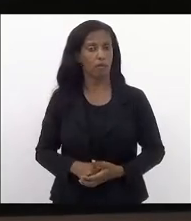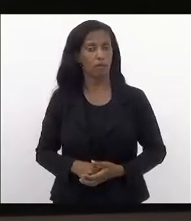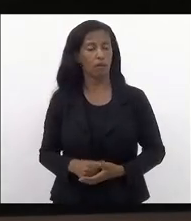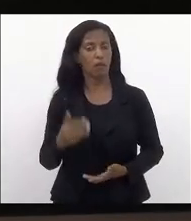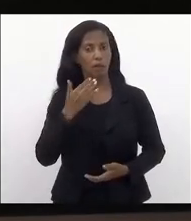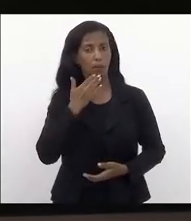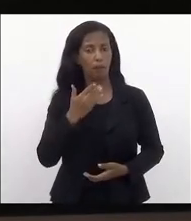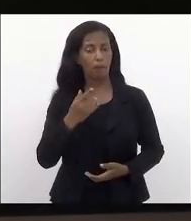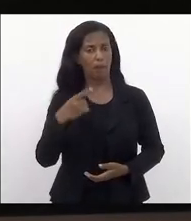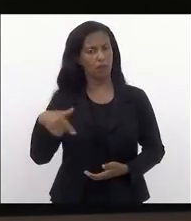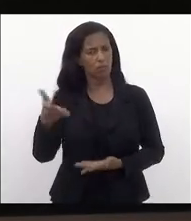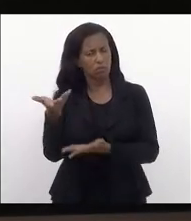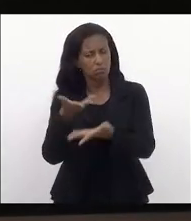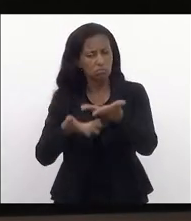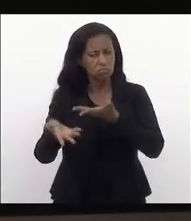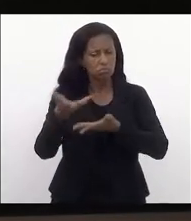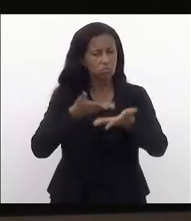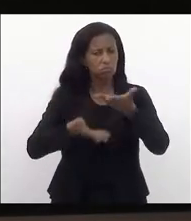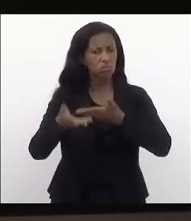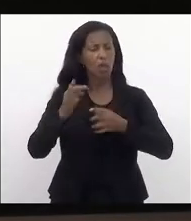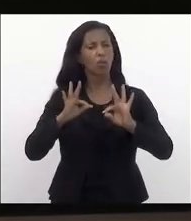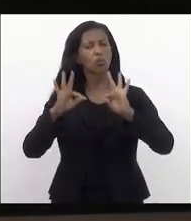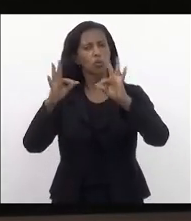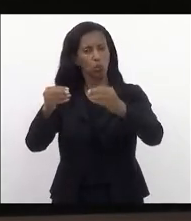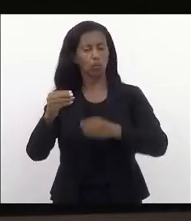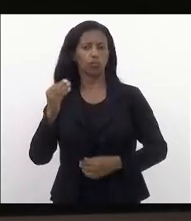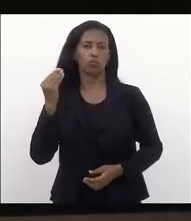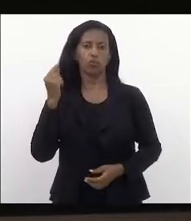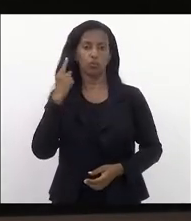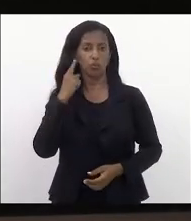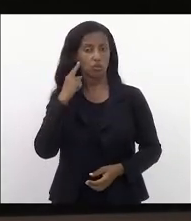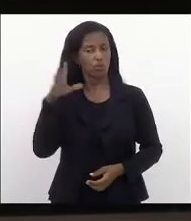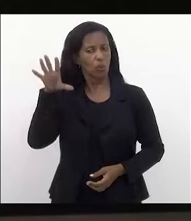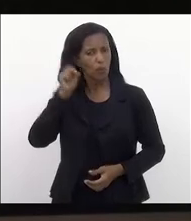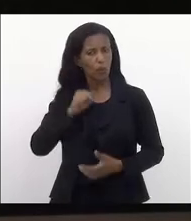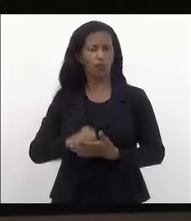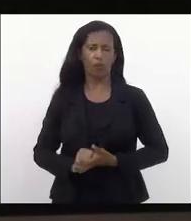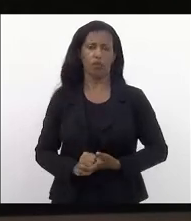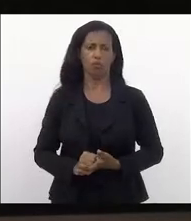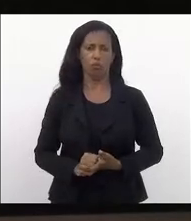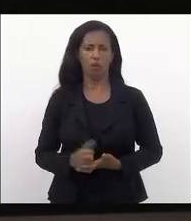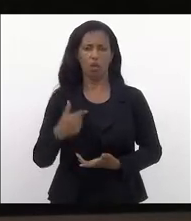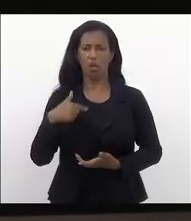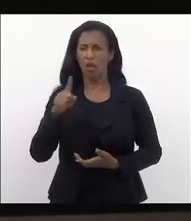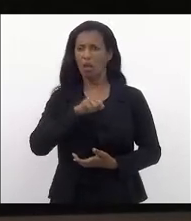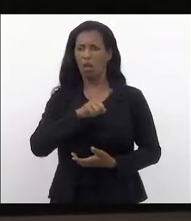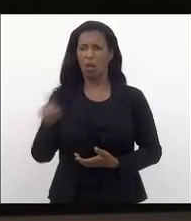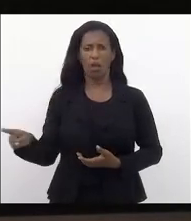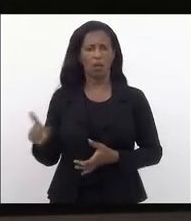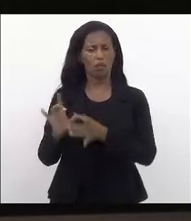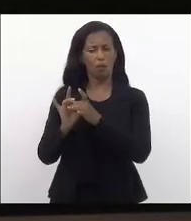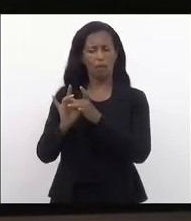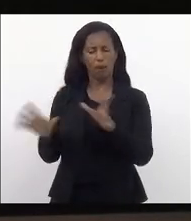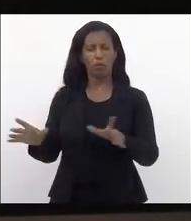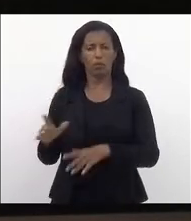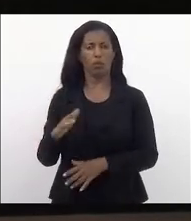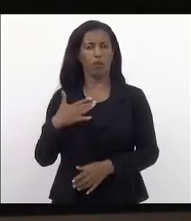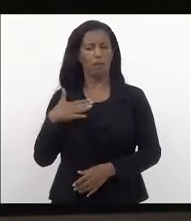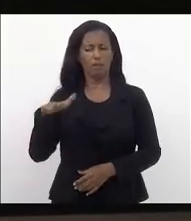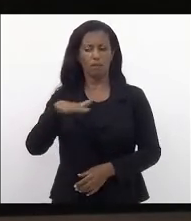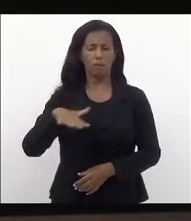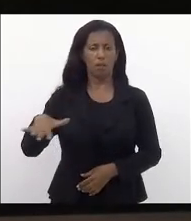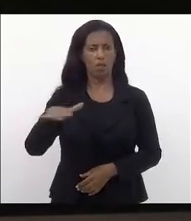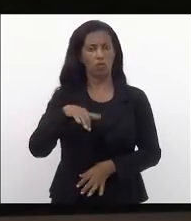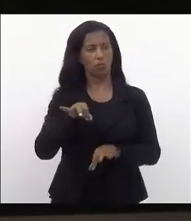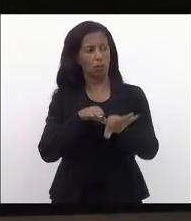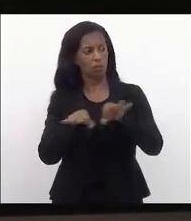vez a colaboração de todos os meus pais que estão me ouvindo porque eu não abro mão de defender a minha região que é a Zona Oeste da mesma forma